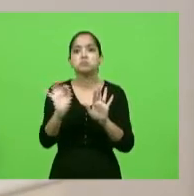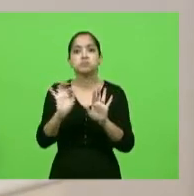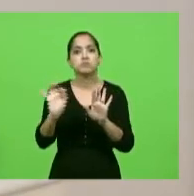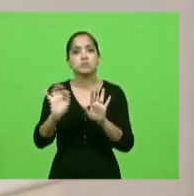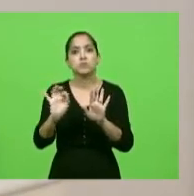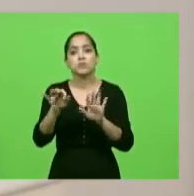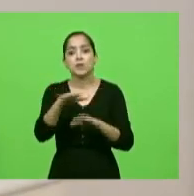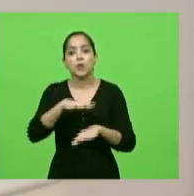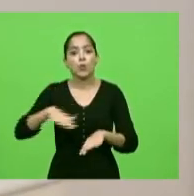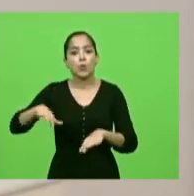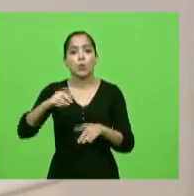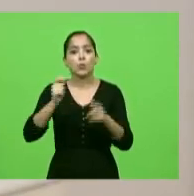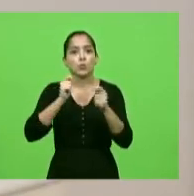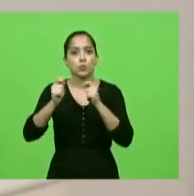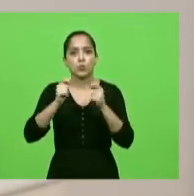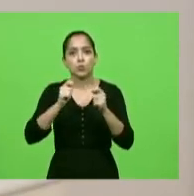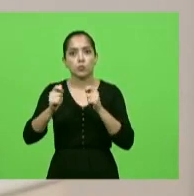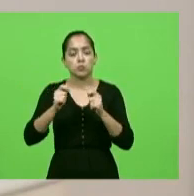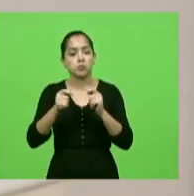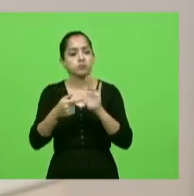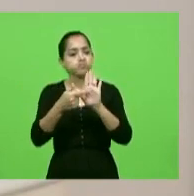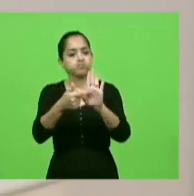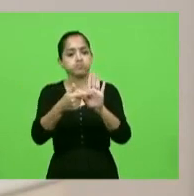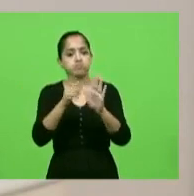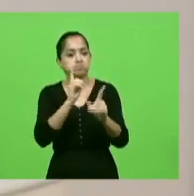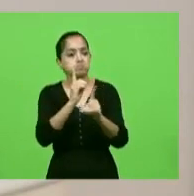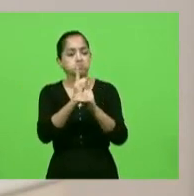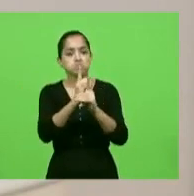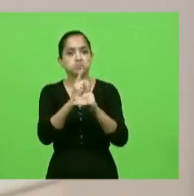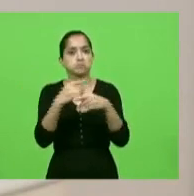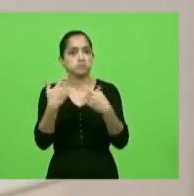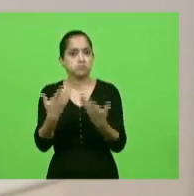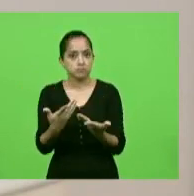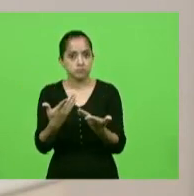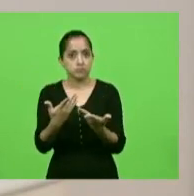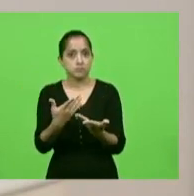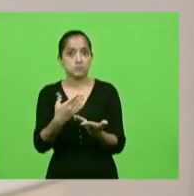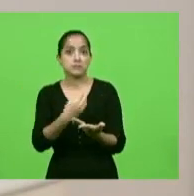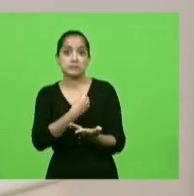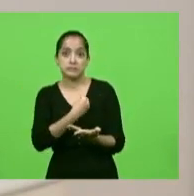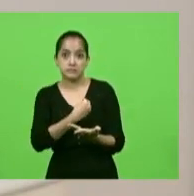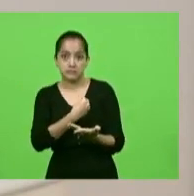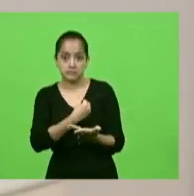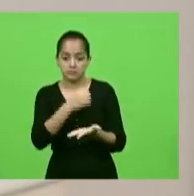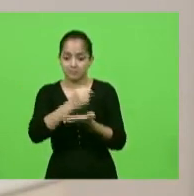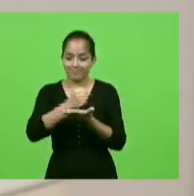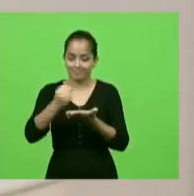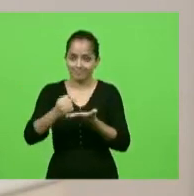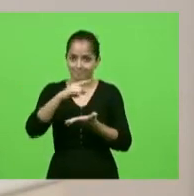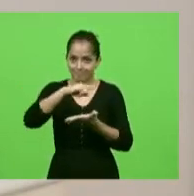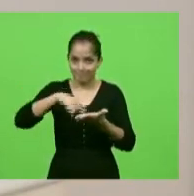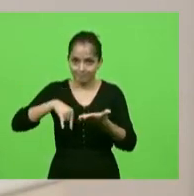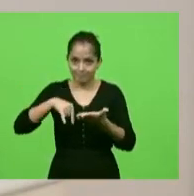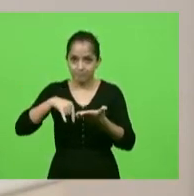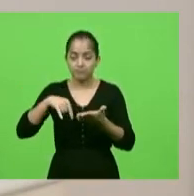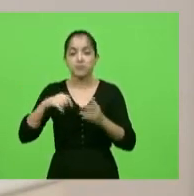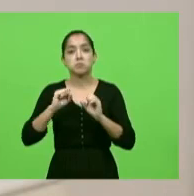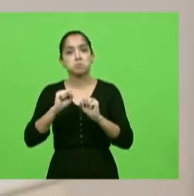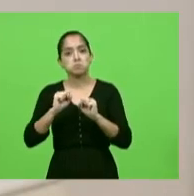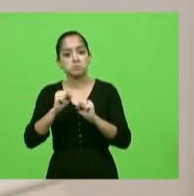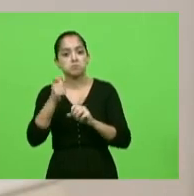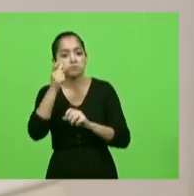Geral do Estado não identificasse de plano a existência dessa contratação, a fim de que pudesse